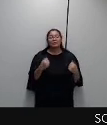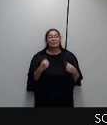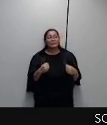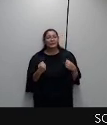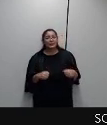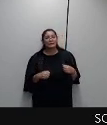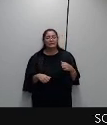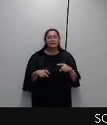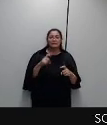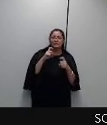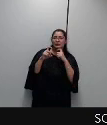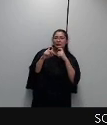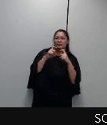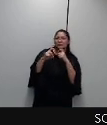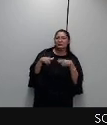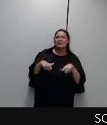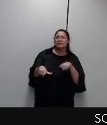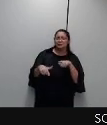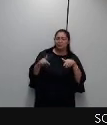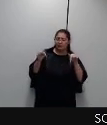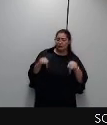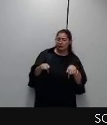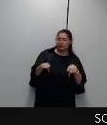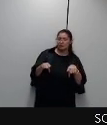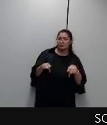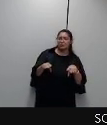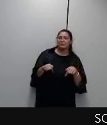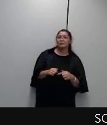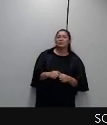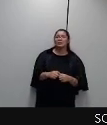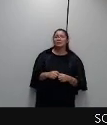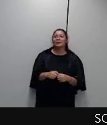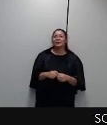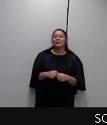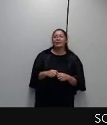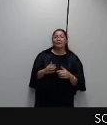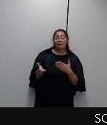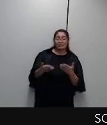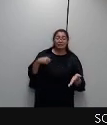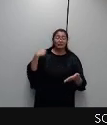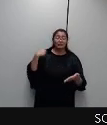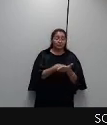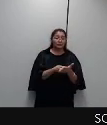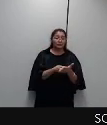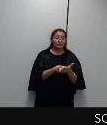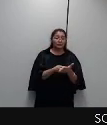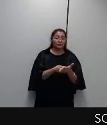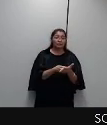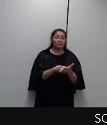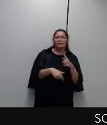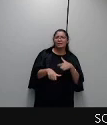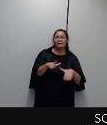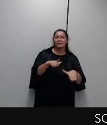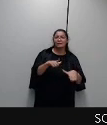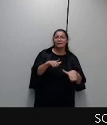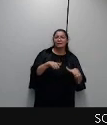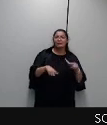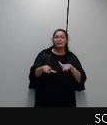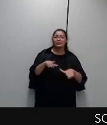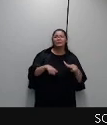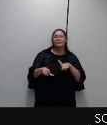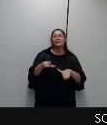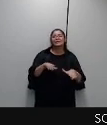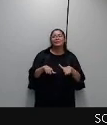ativo neste caso até coloquei na minha situação essa autorização dessa atividade notarial em caráter